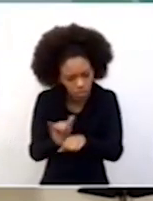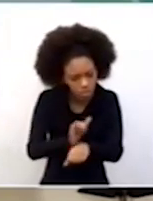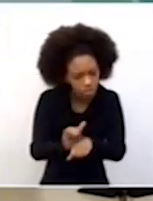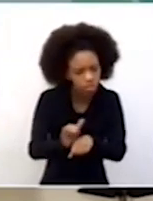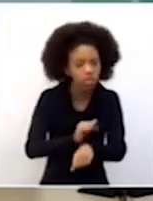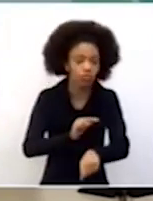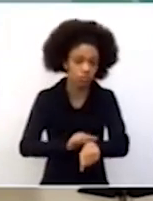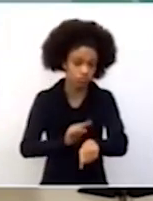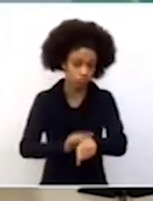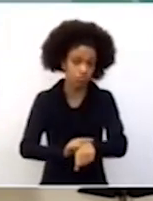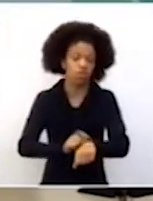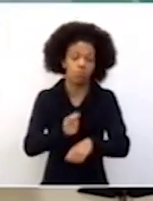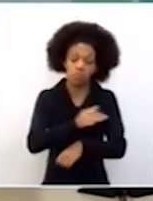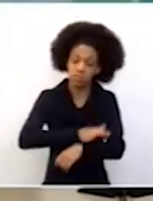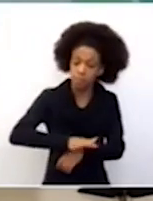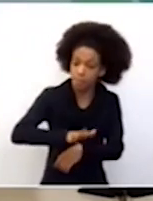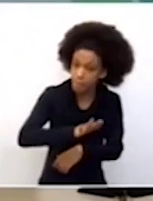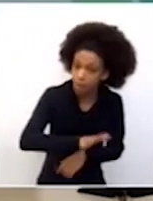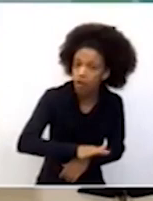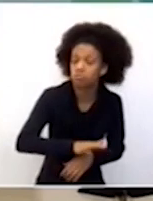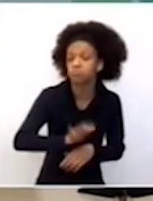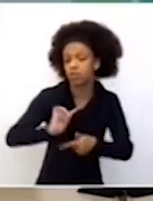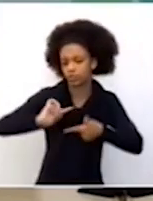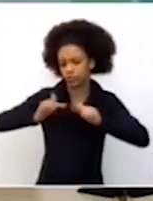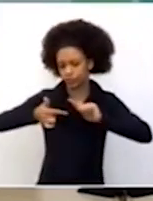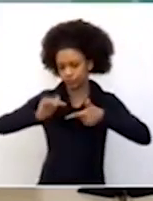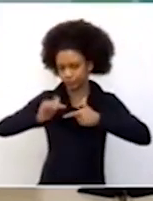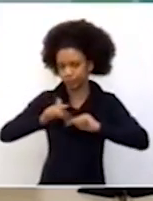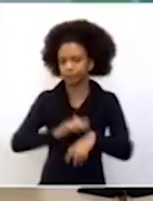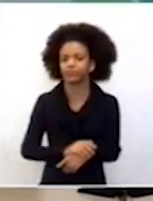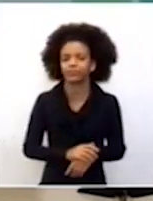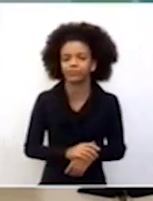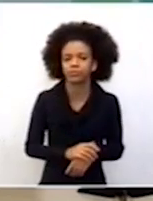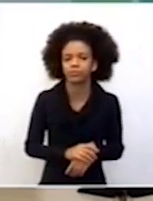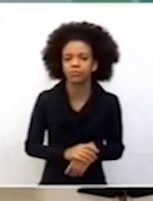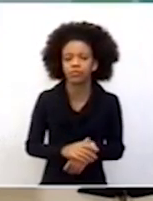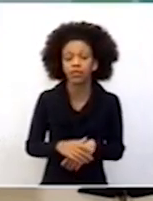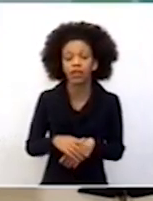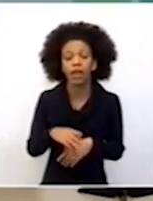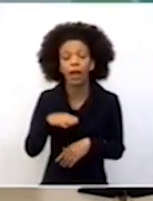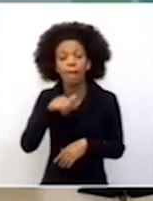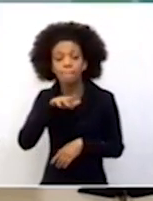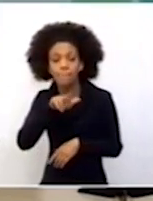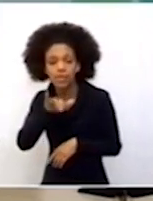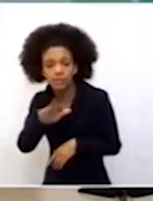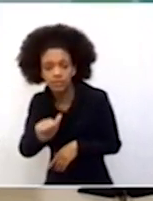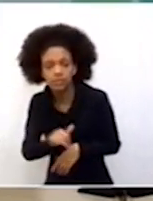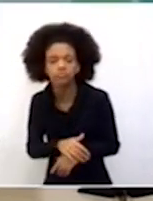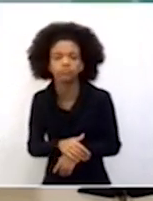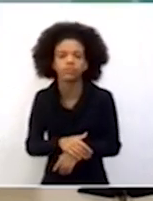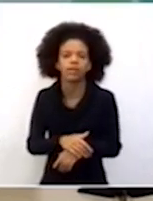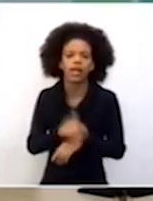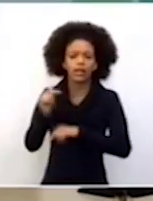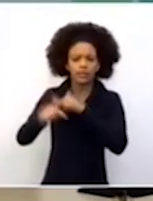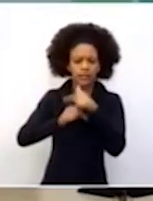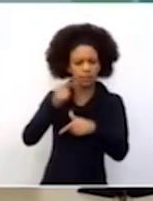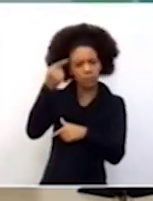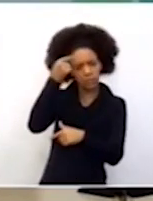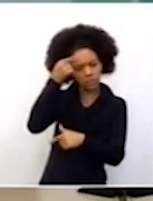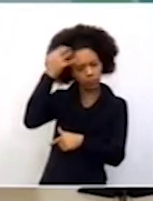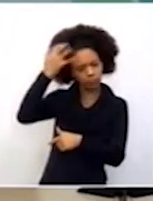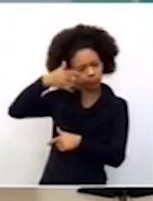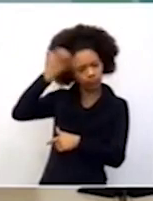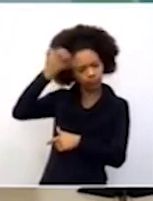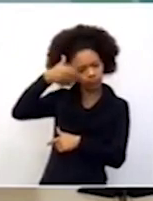tempo, espaço e forma. A Pro Maria do Carmo, trabalhar o raciocínio lógico da